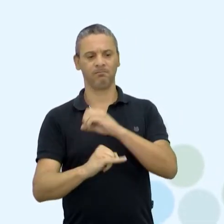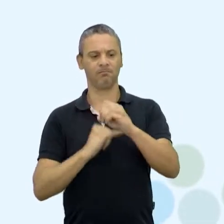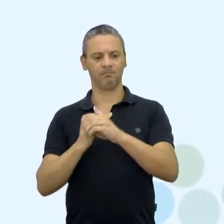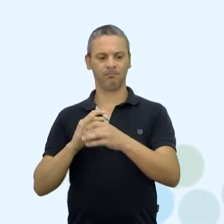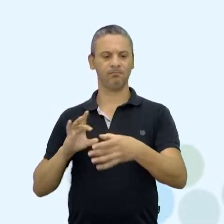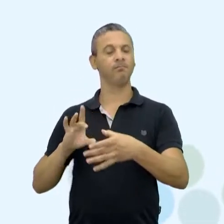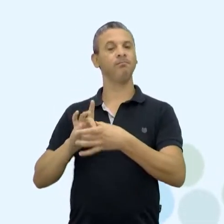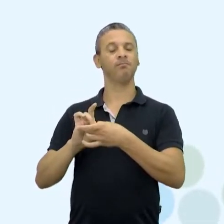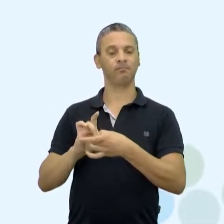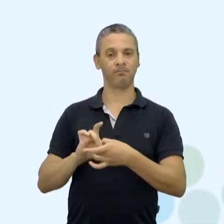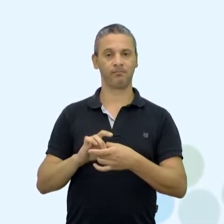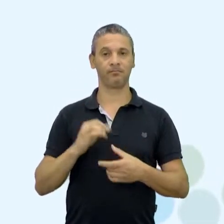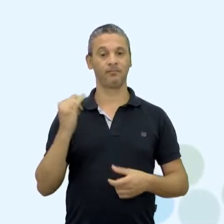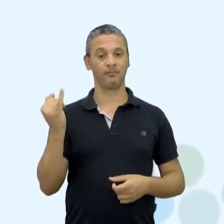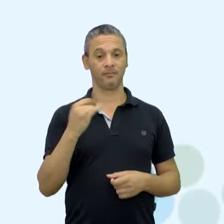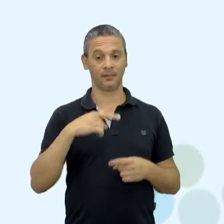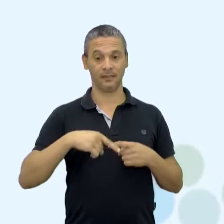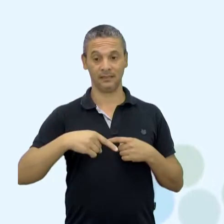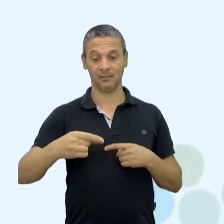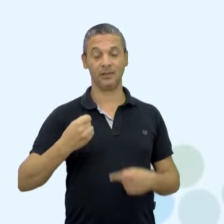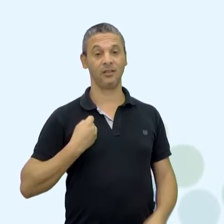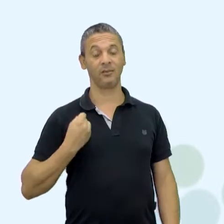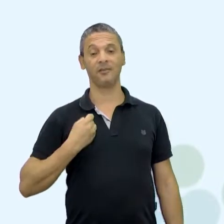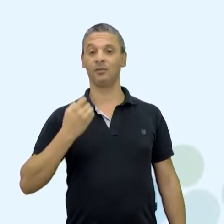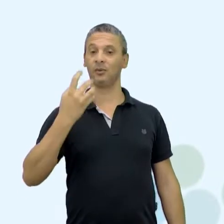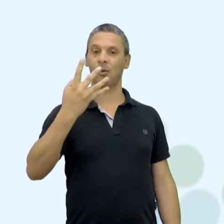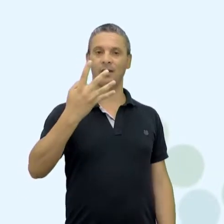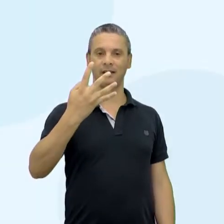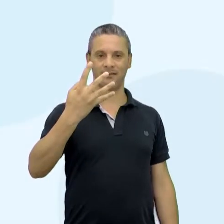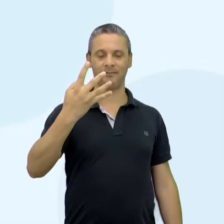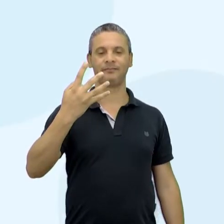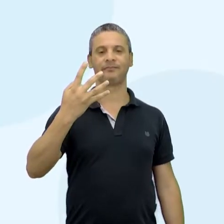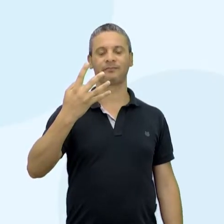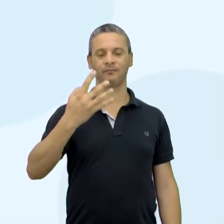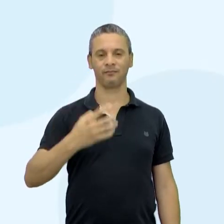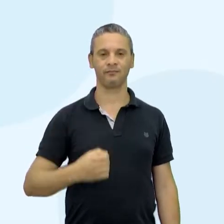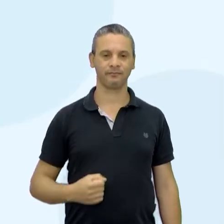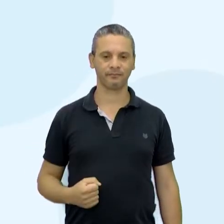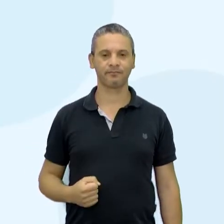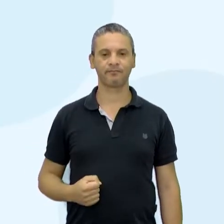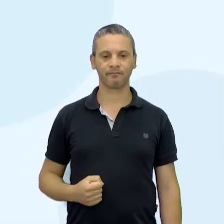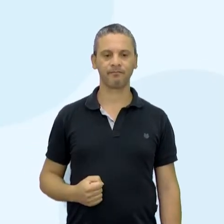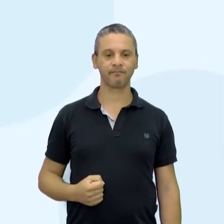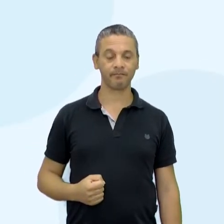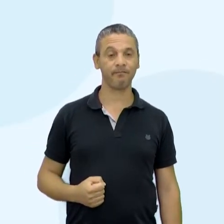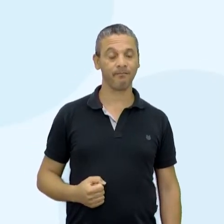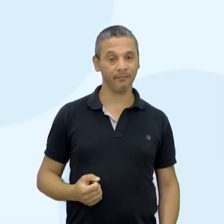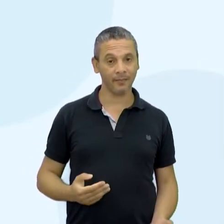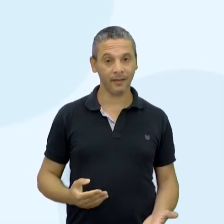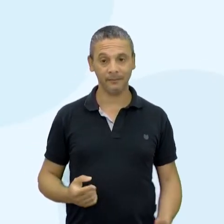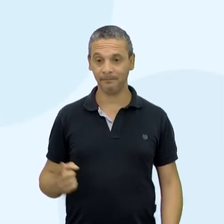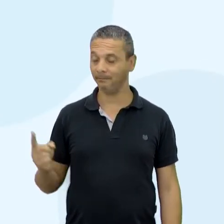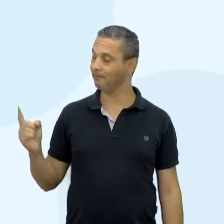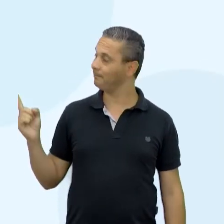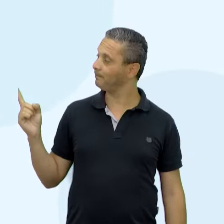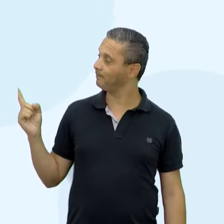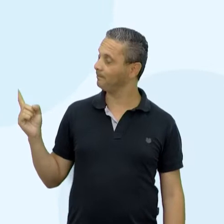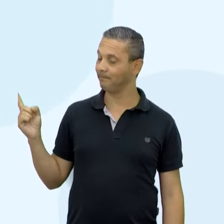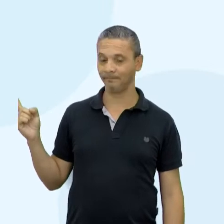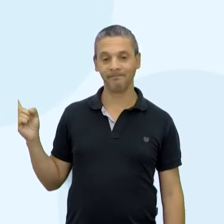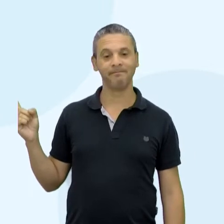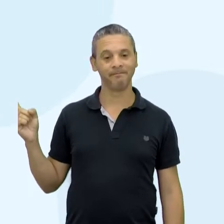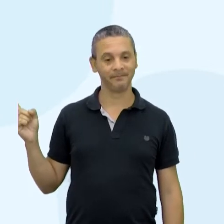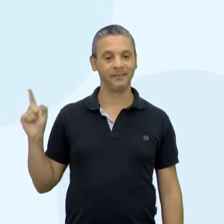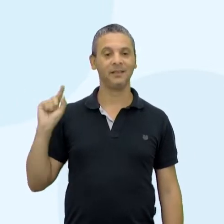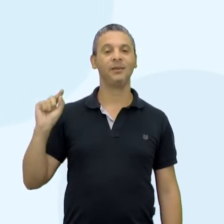na sistematização, a semana 4 do nosso aprofundamento aí do nosso componente. Então, o nosso componente,